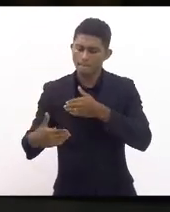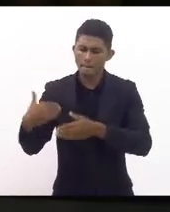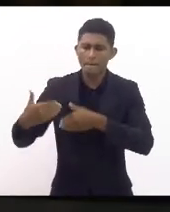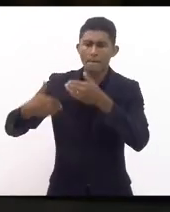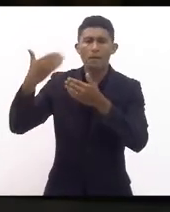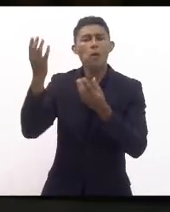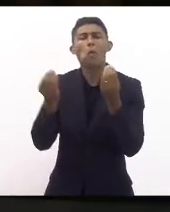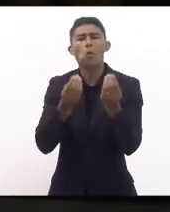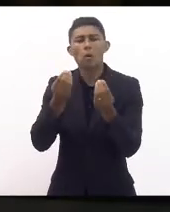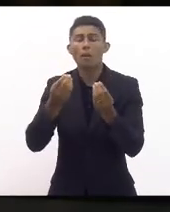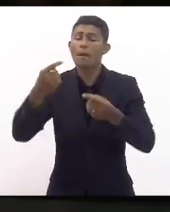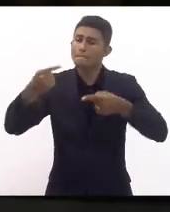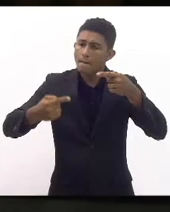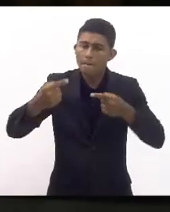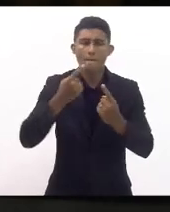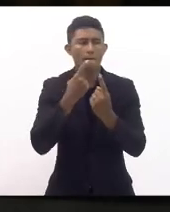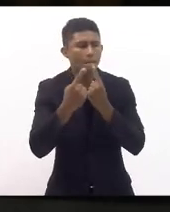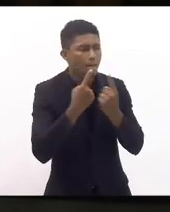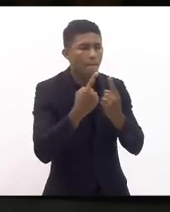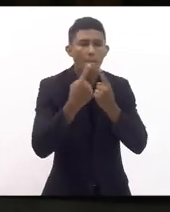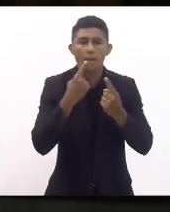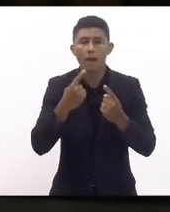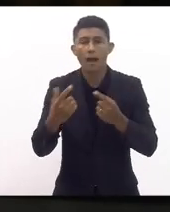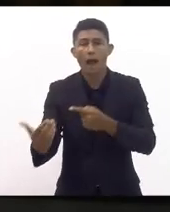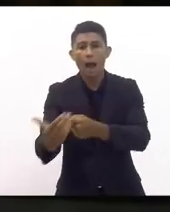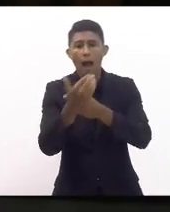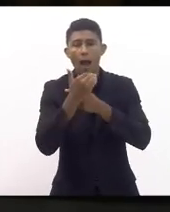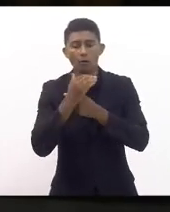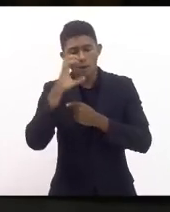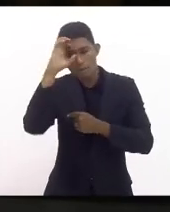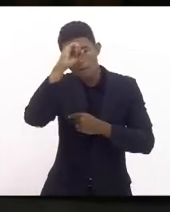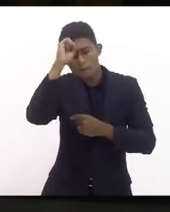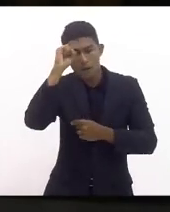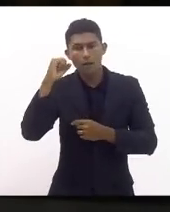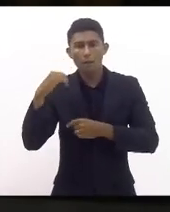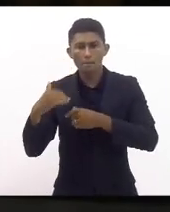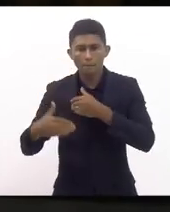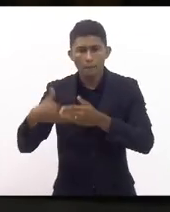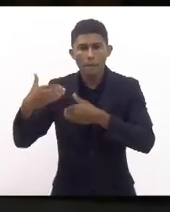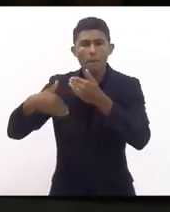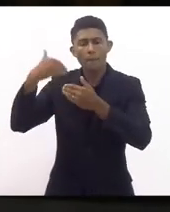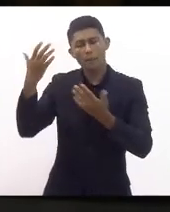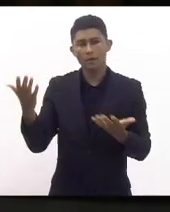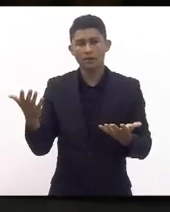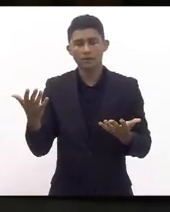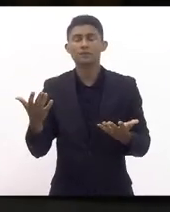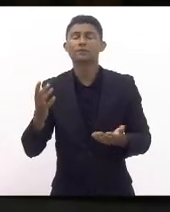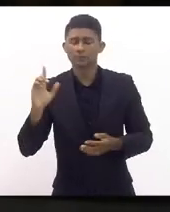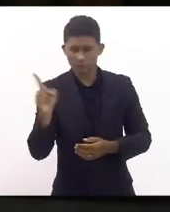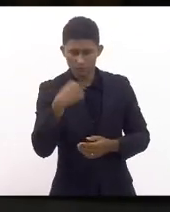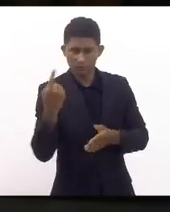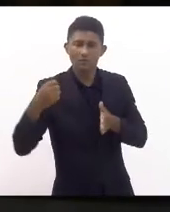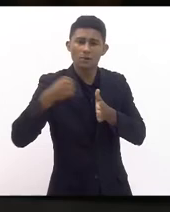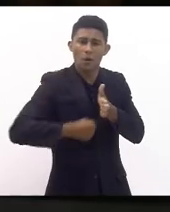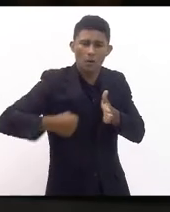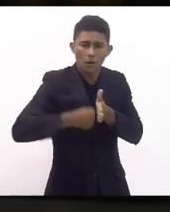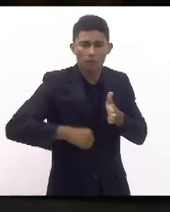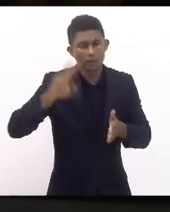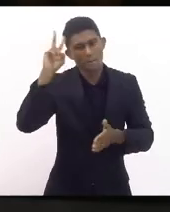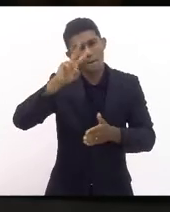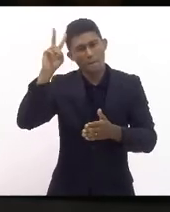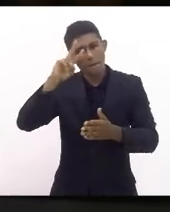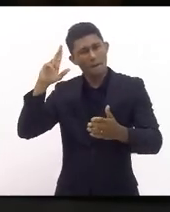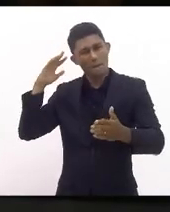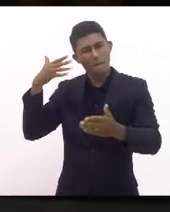As lutas históricas que todos nós tratamos e lutamos para que pudéssemos mudar a história